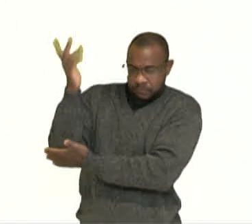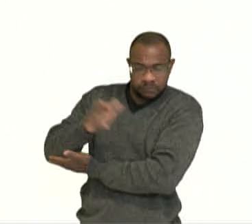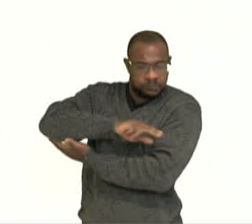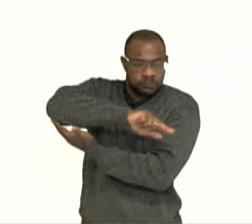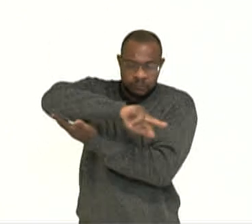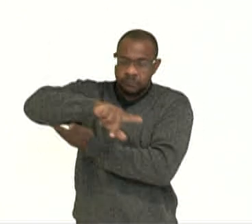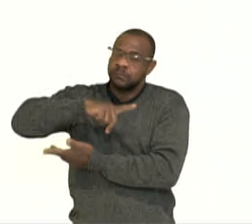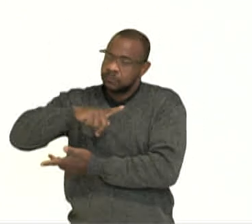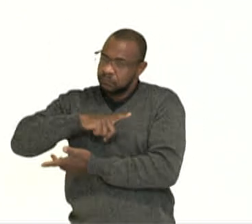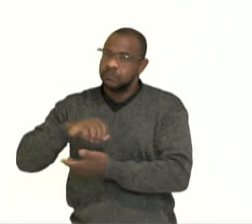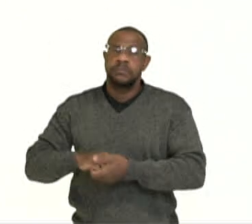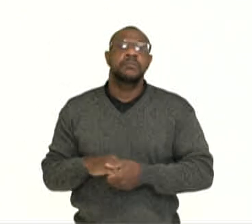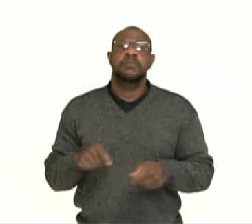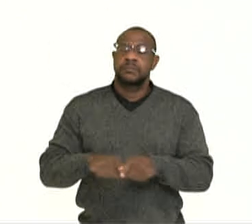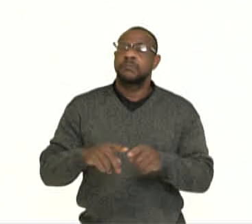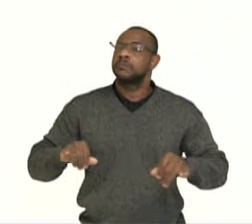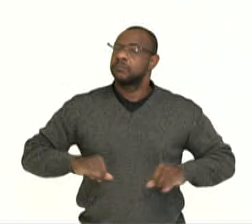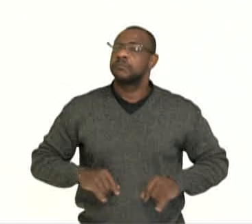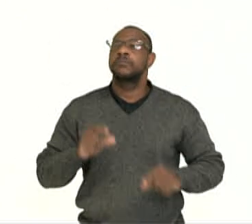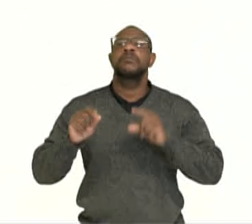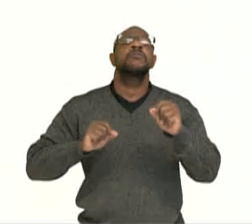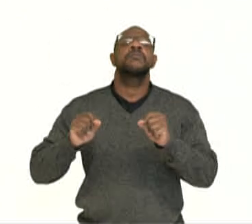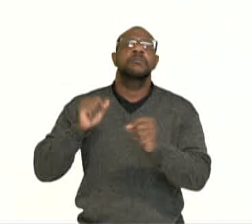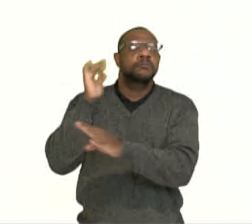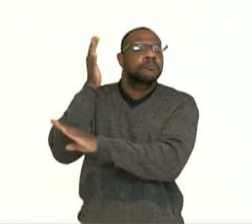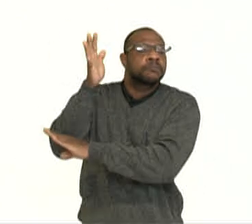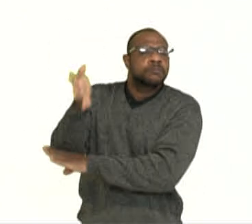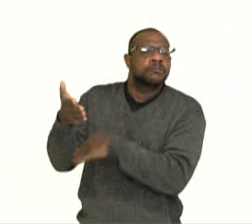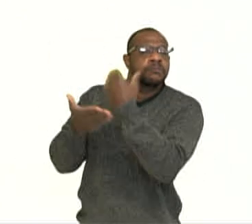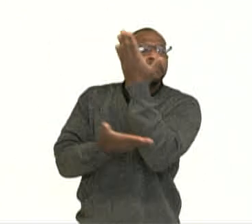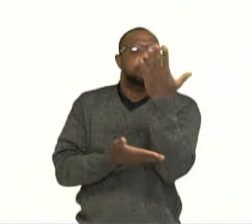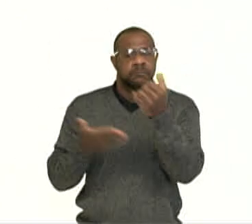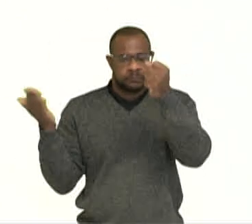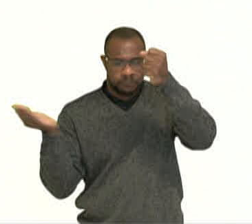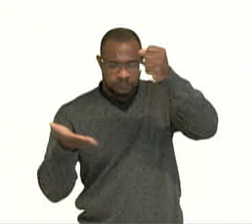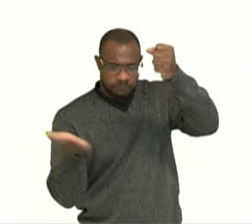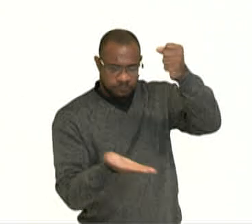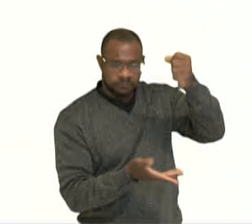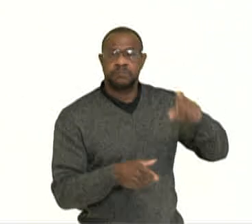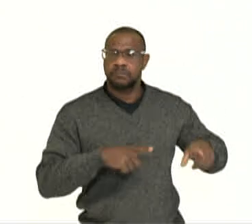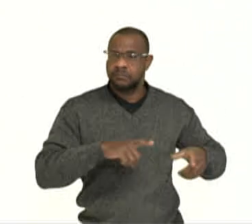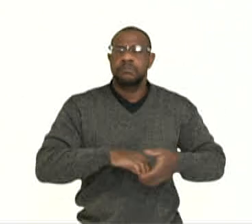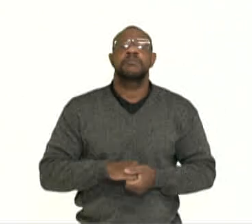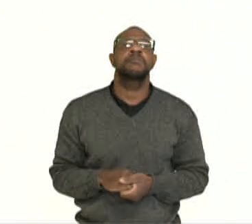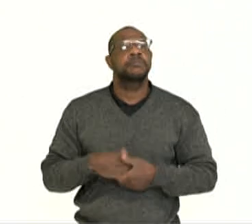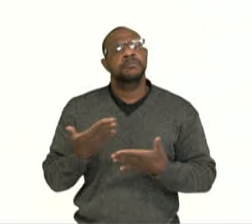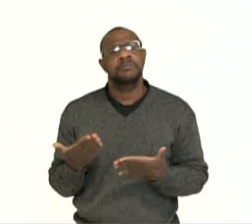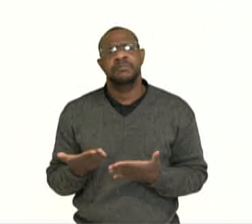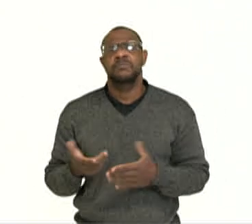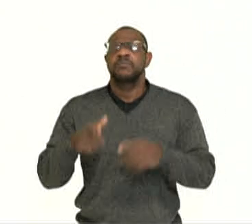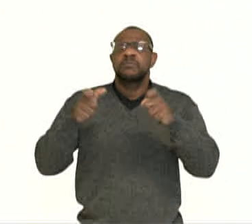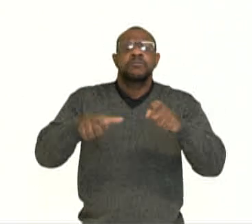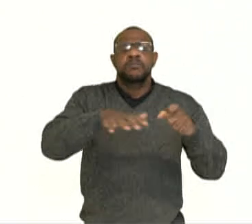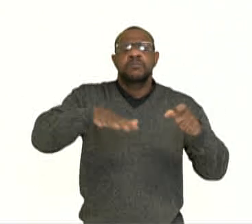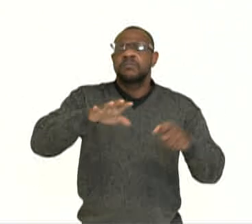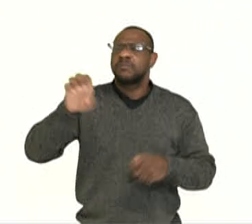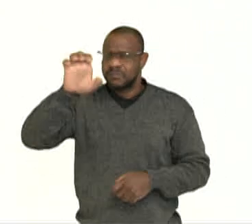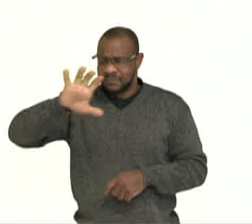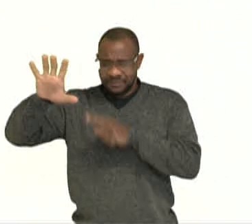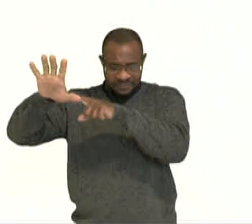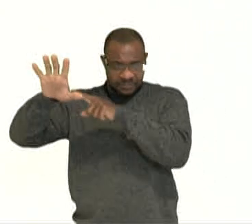continente sofre com o desmatamento. Então, muitas dessas áreas, ao longo da história do continente